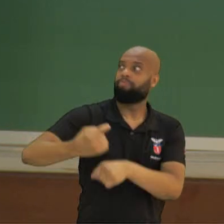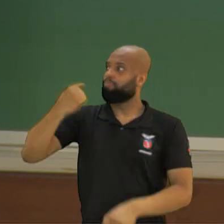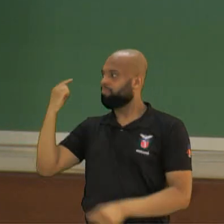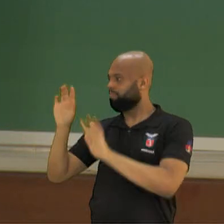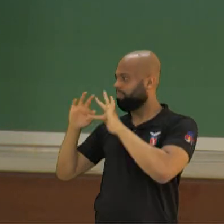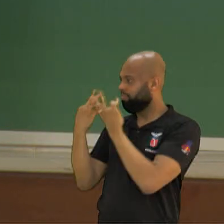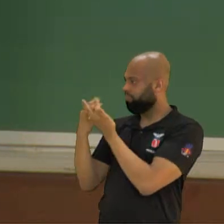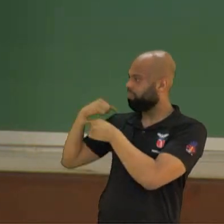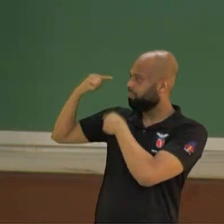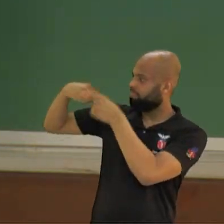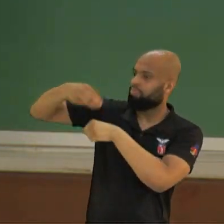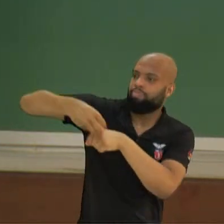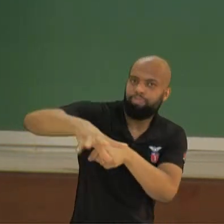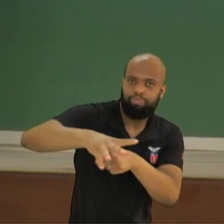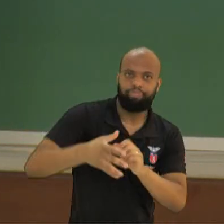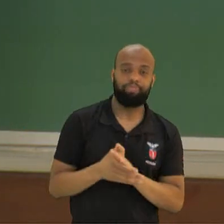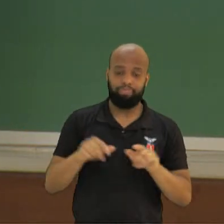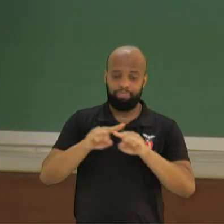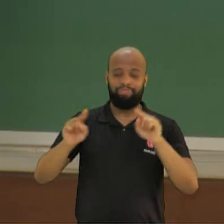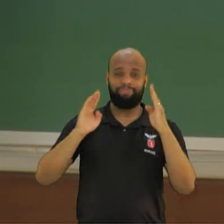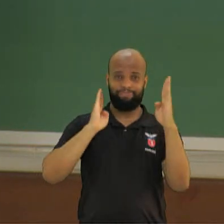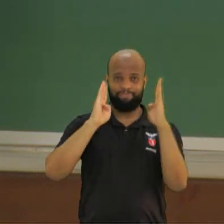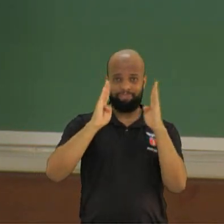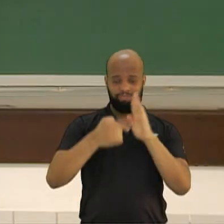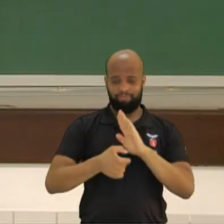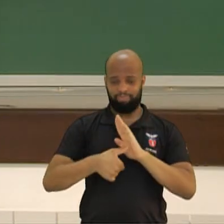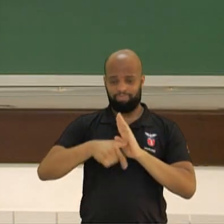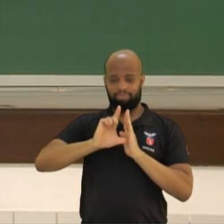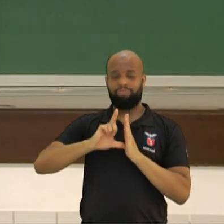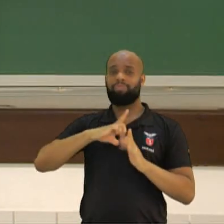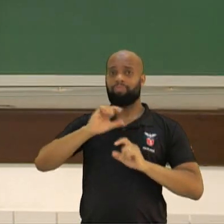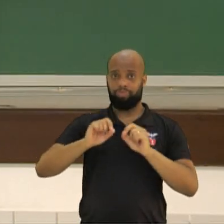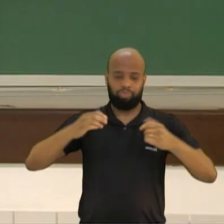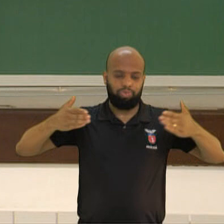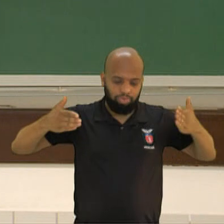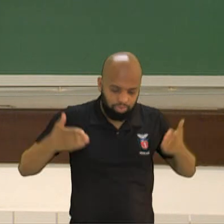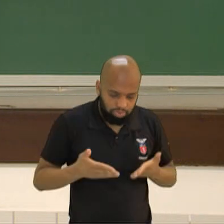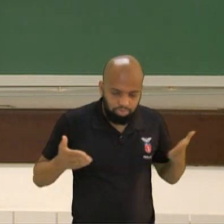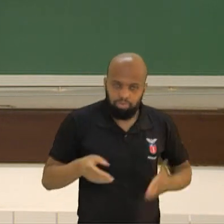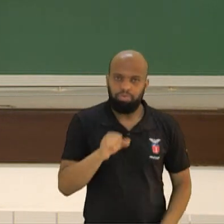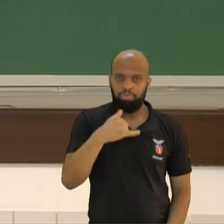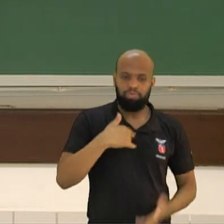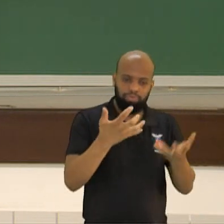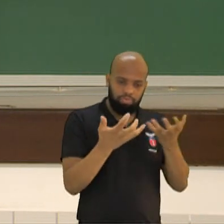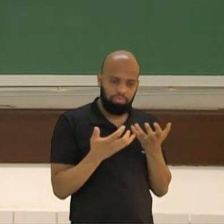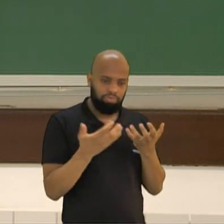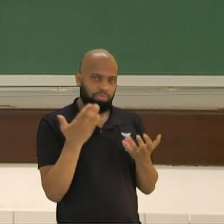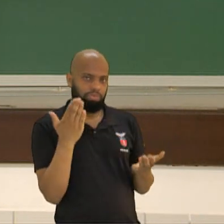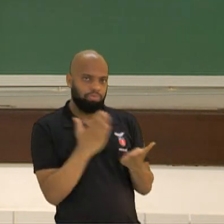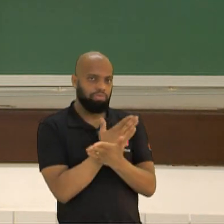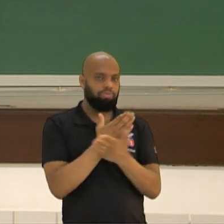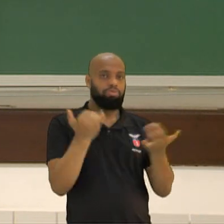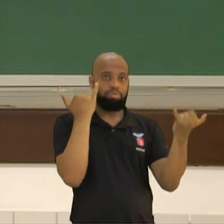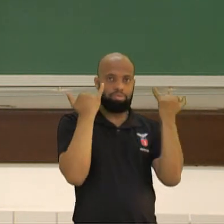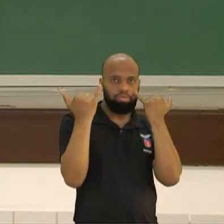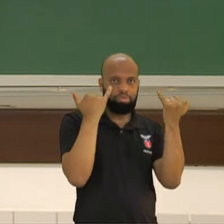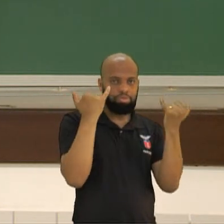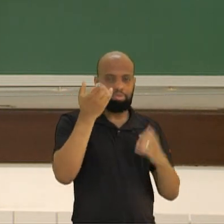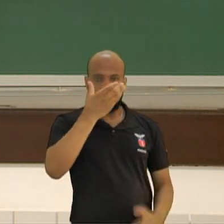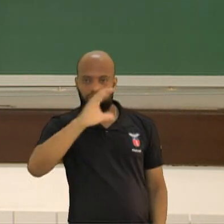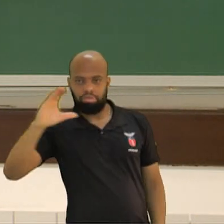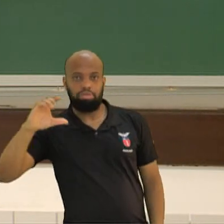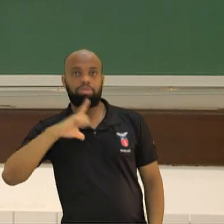genitores. Mas naquela época, pessoal, vejam, hoje, quando eu quero alguma informação científica,